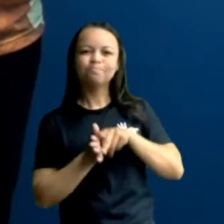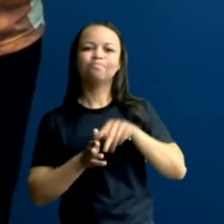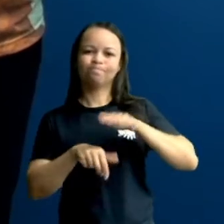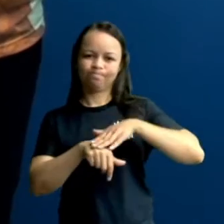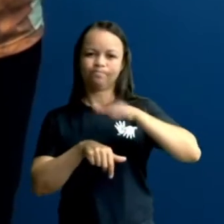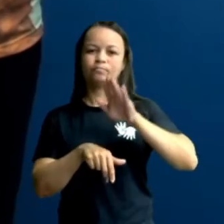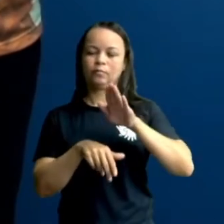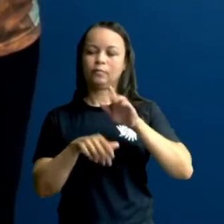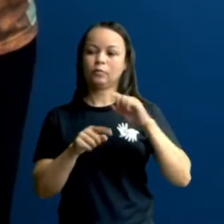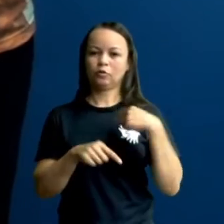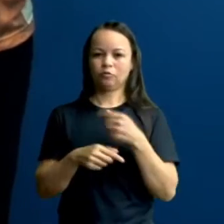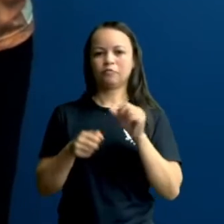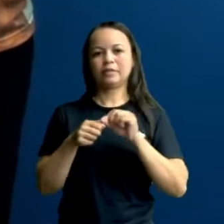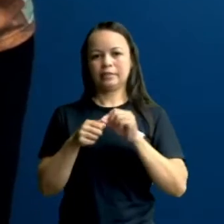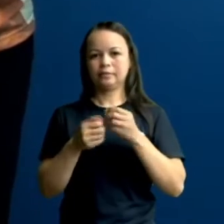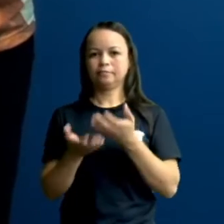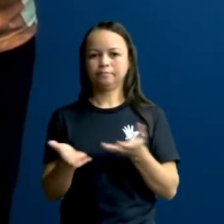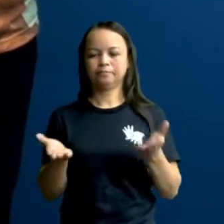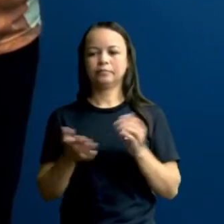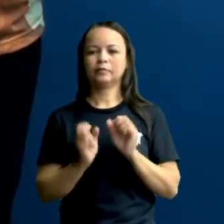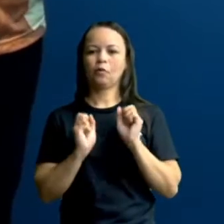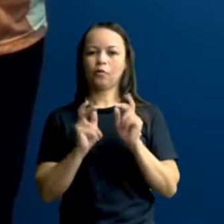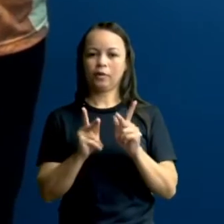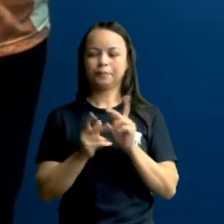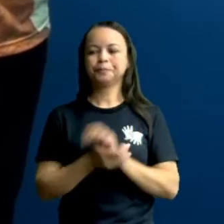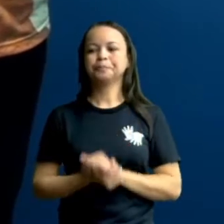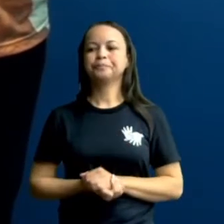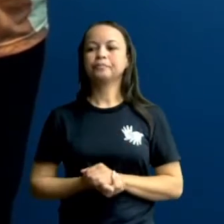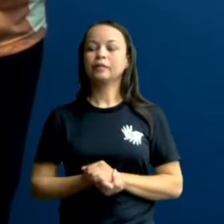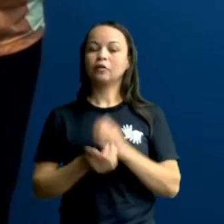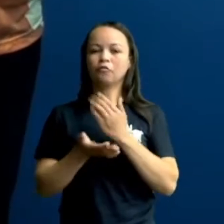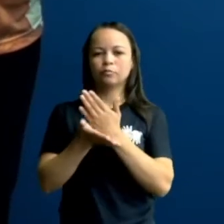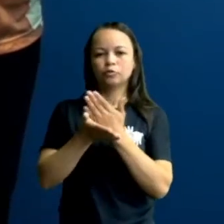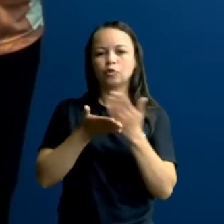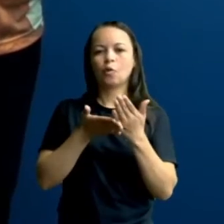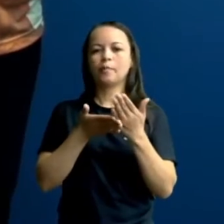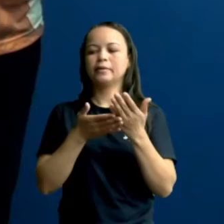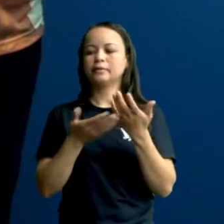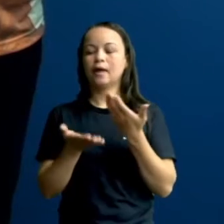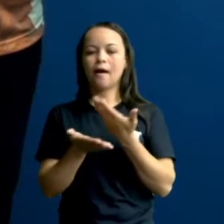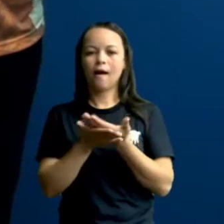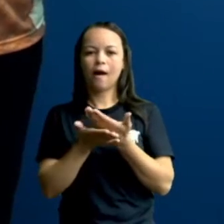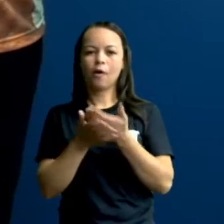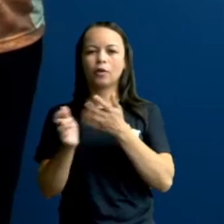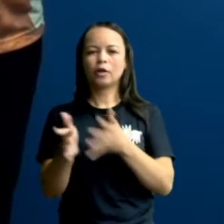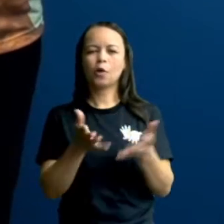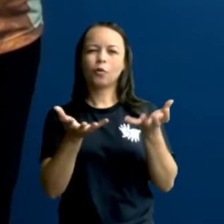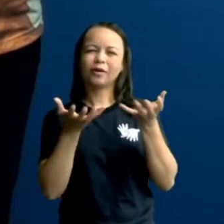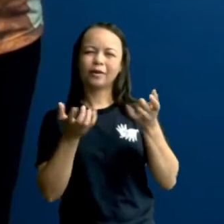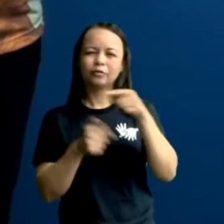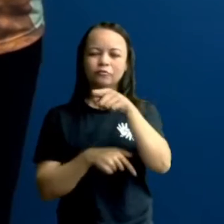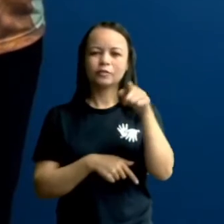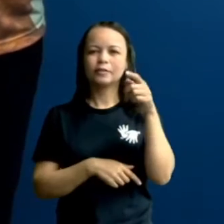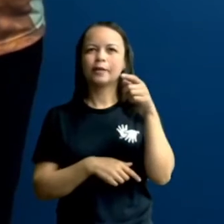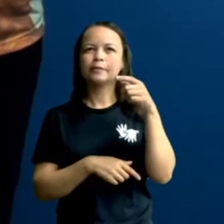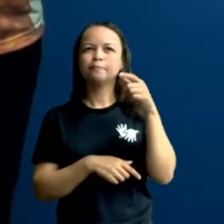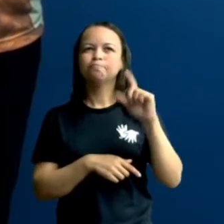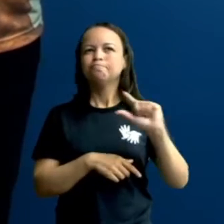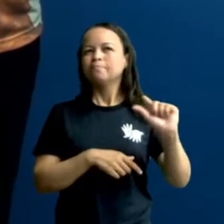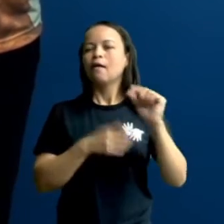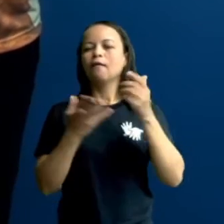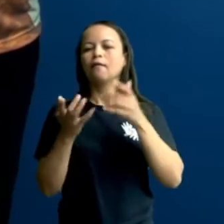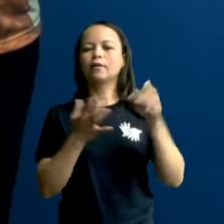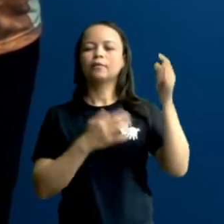mais, a gente vai fazer dessa forma. Beleza? Então vamos lá. Vamos iniciar, porque eu quero que você saia daqui pensando